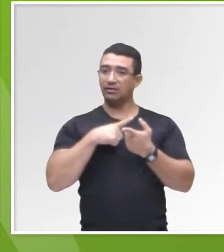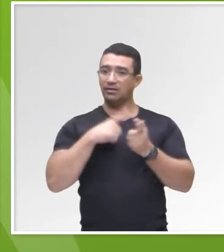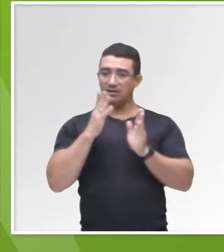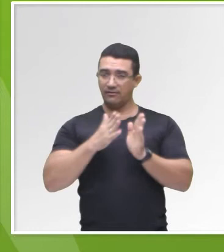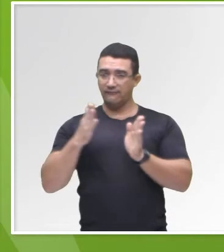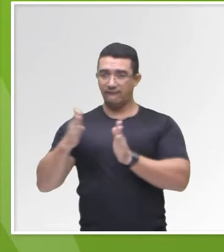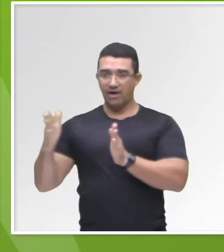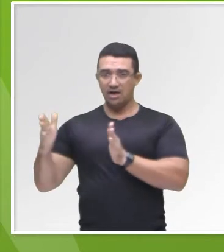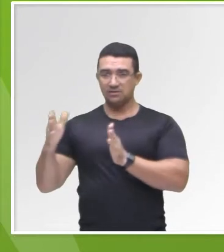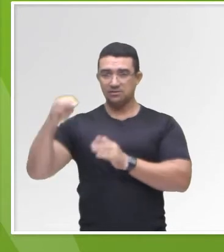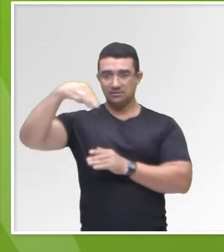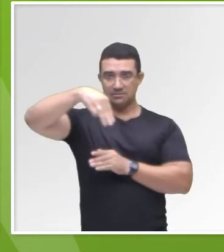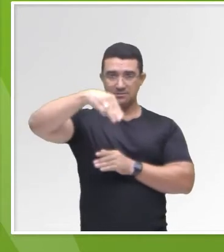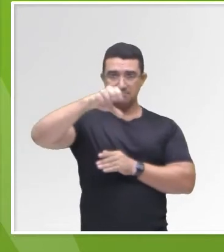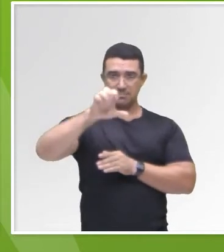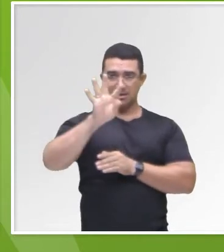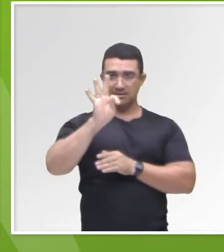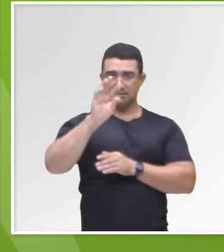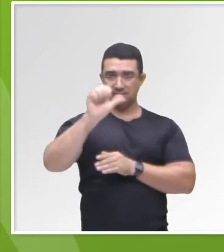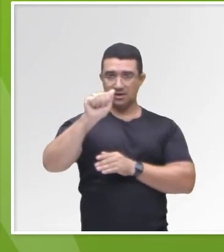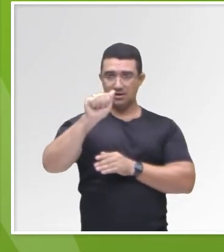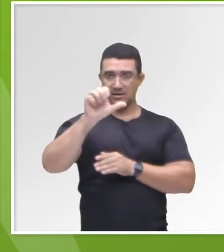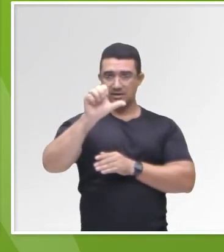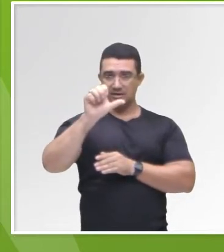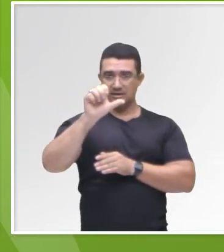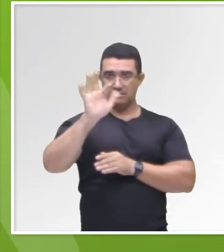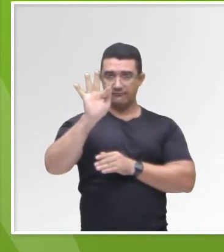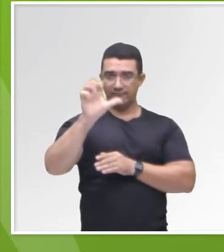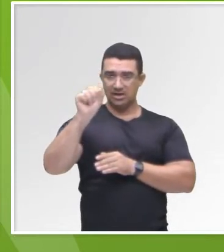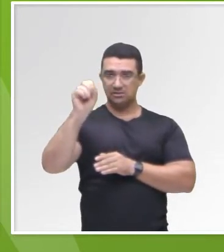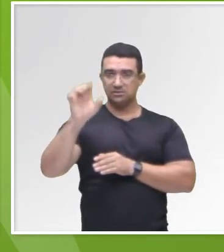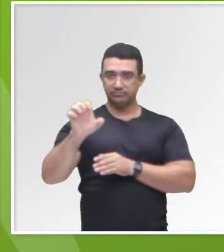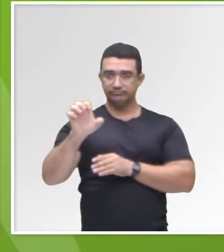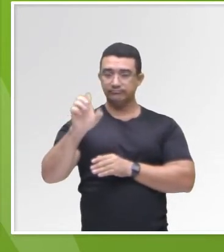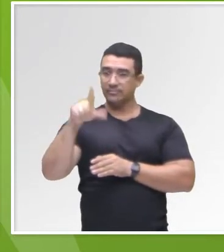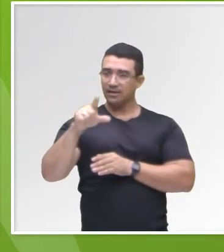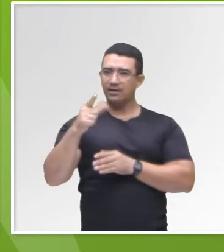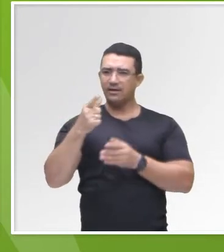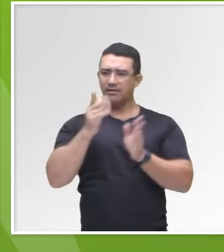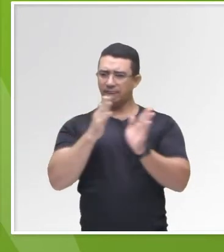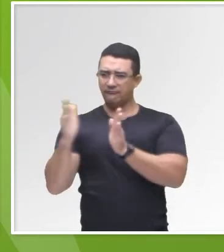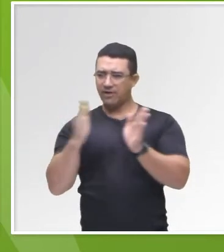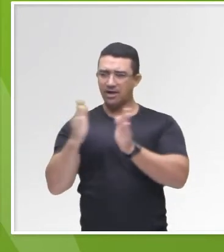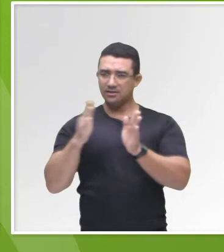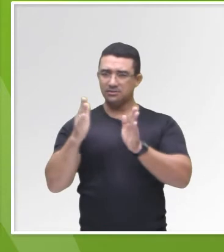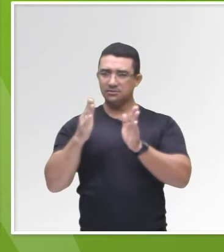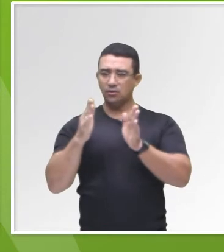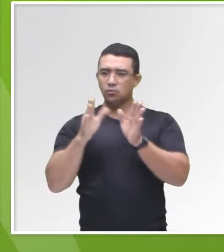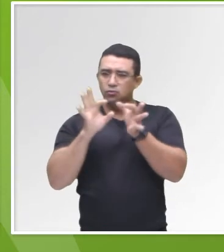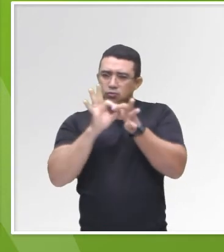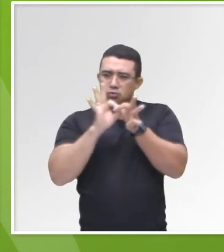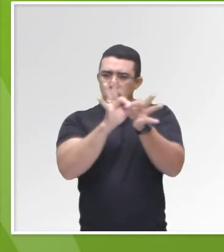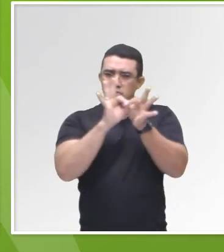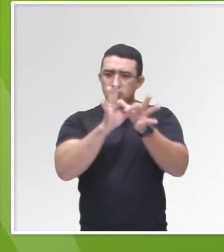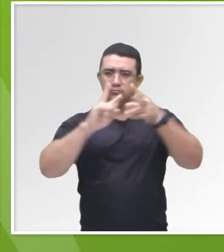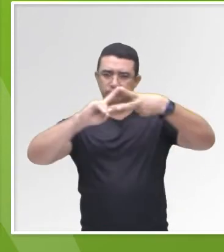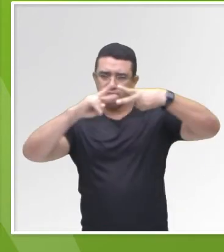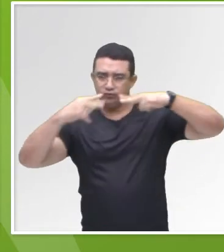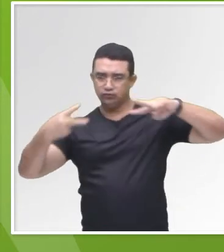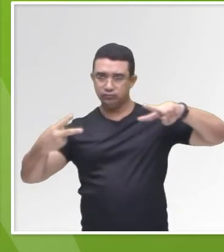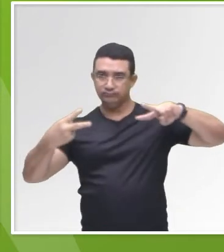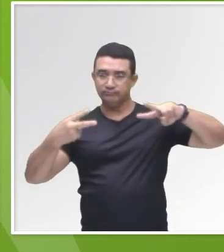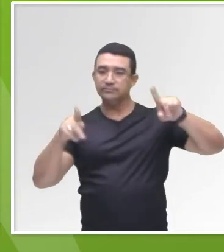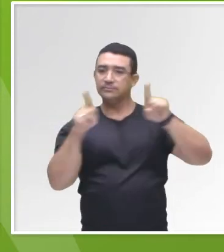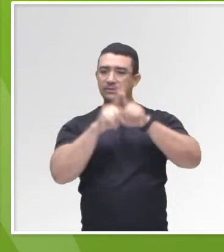da metáfase. Então, como a gente observou, é uma fase de máxima condensação dos cromossomos e